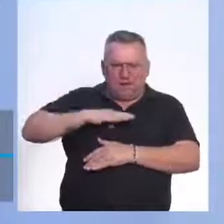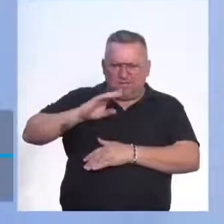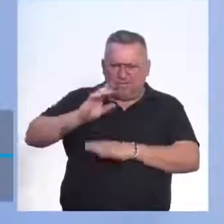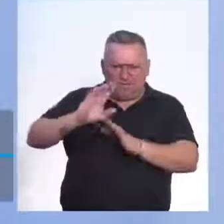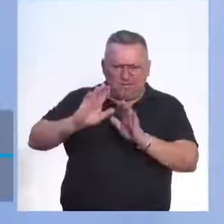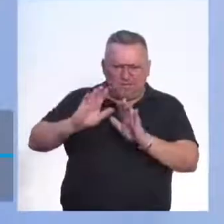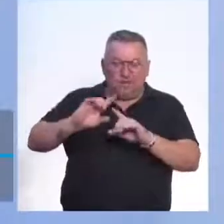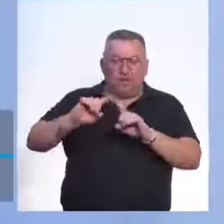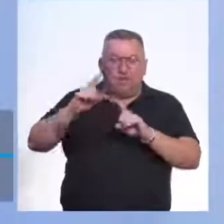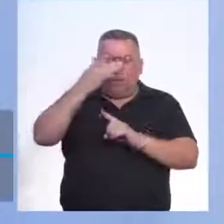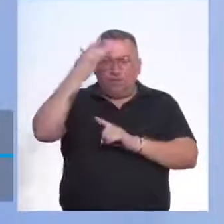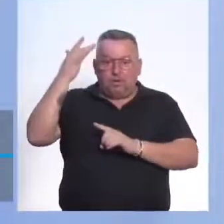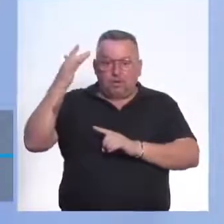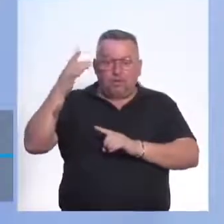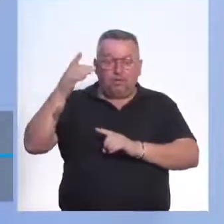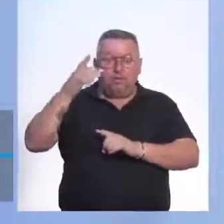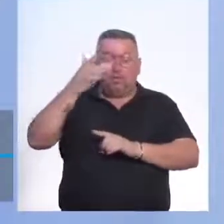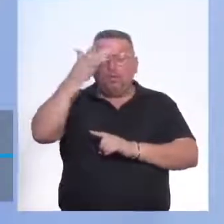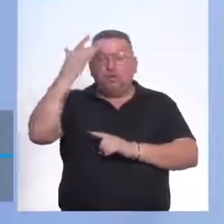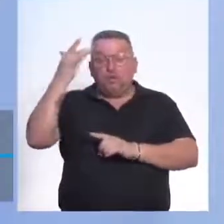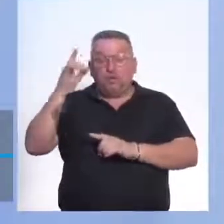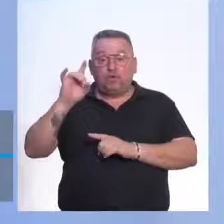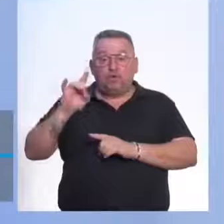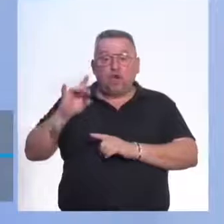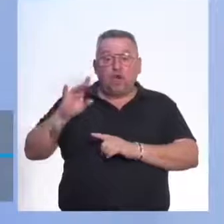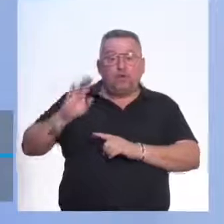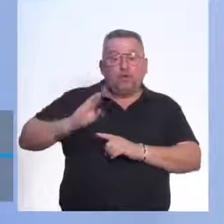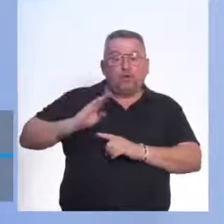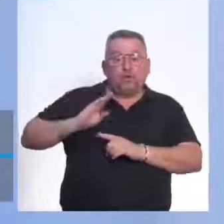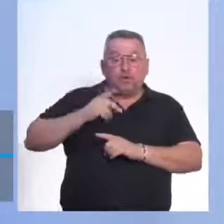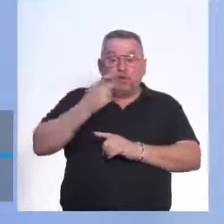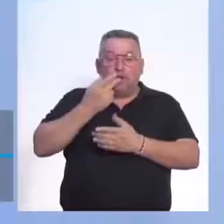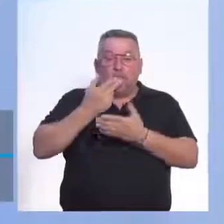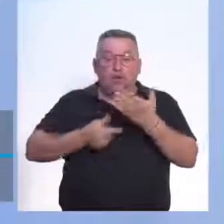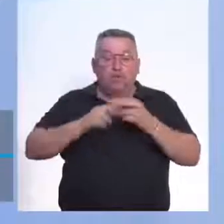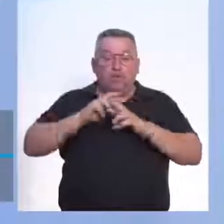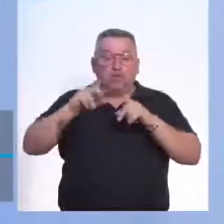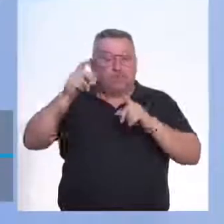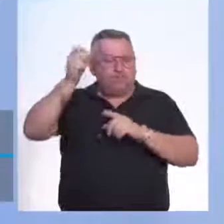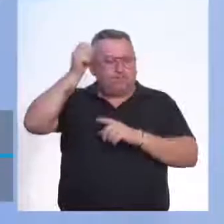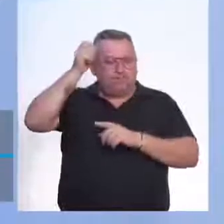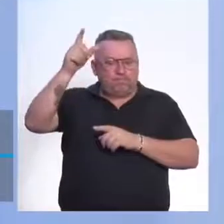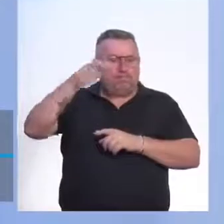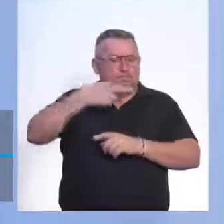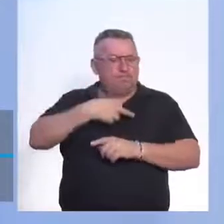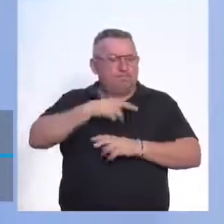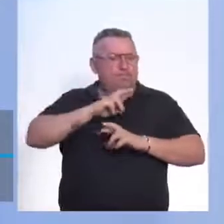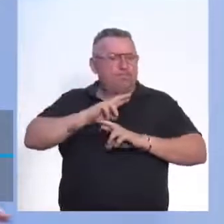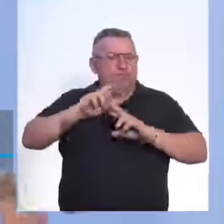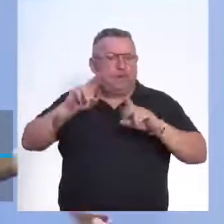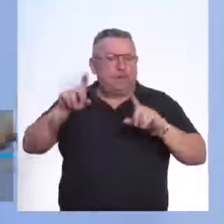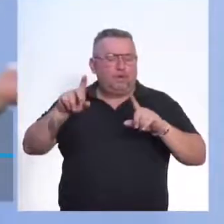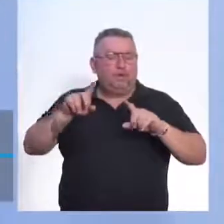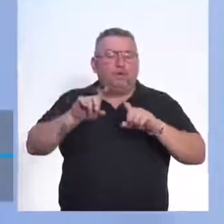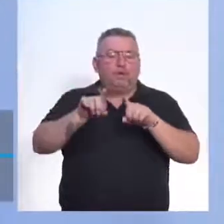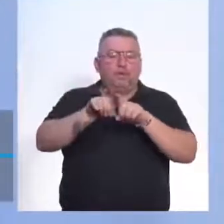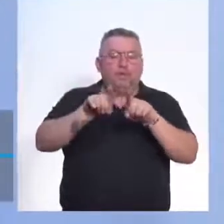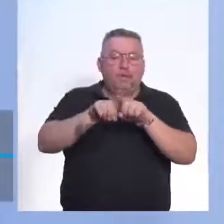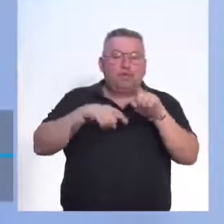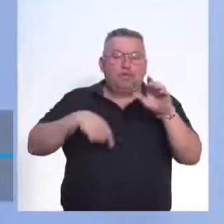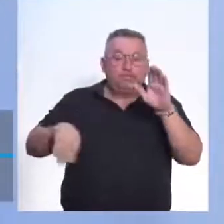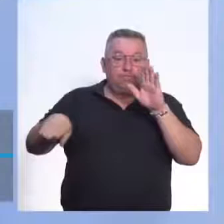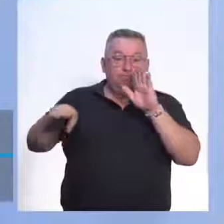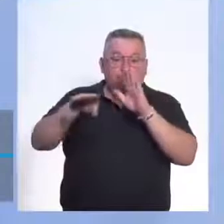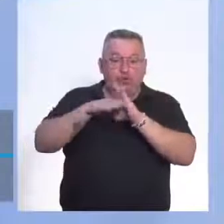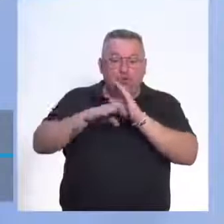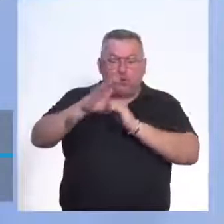Não, eram apenas pessoas que falavam línguas diferentes, culturas, religiões diferentes. E eles começam a chegar no